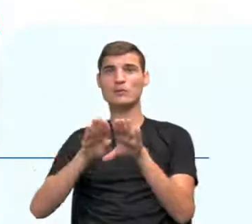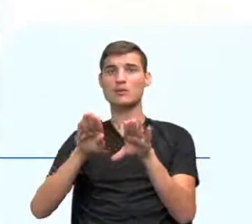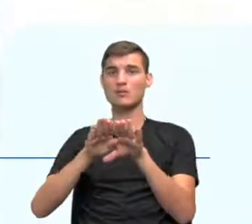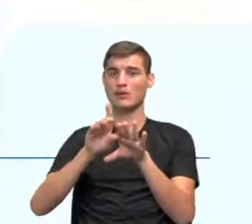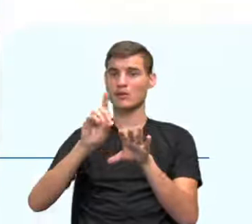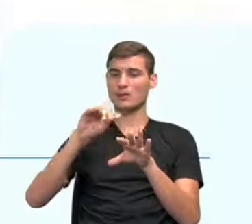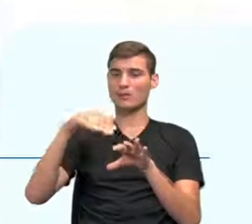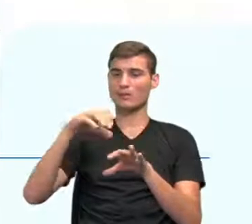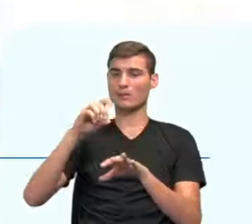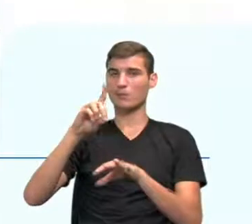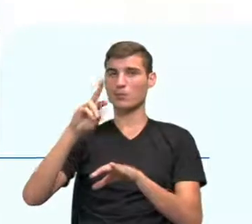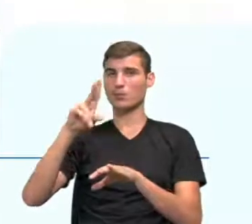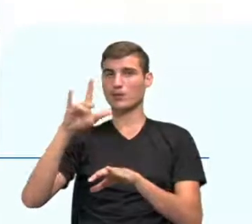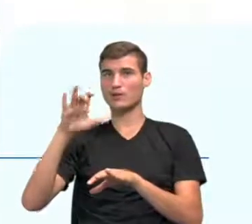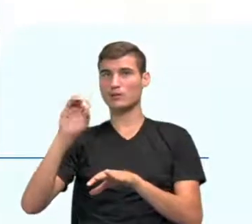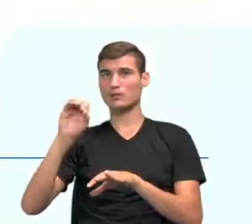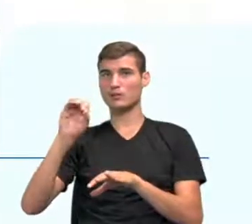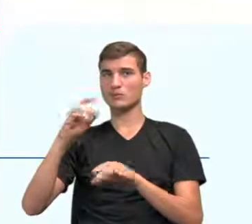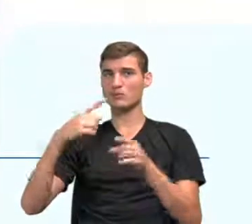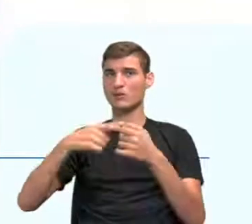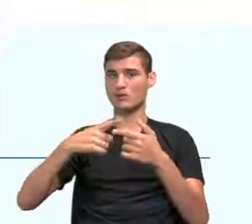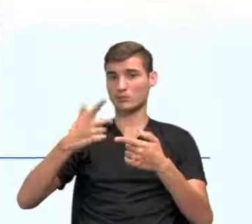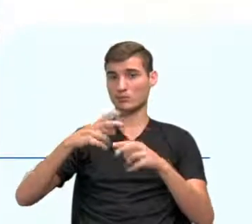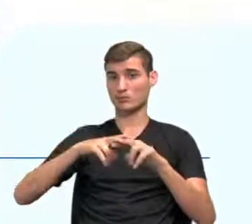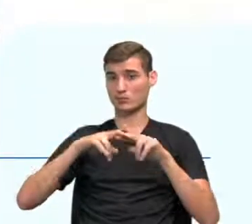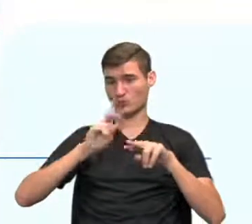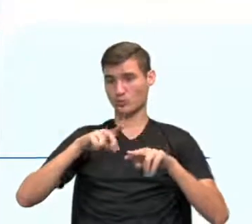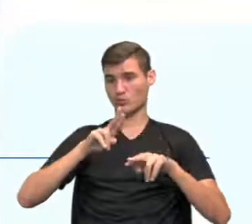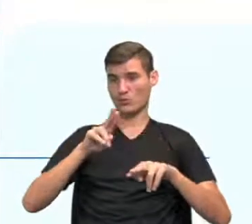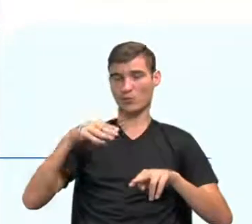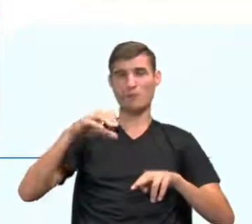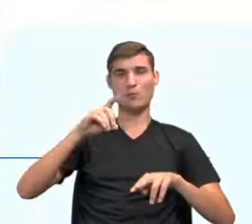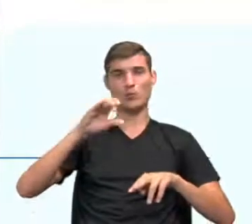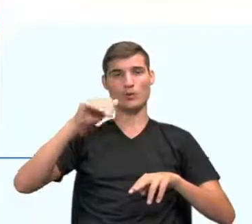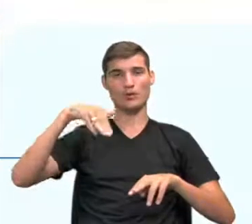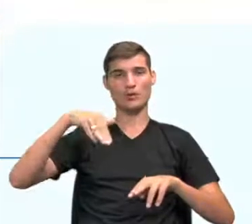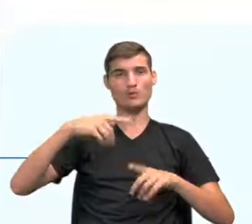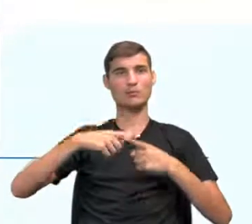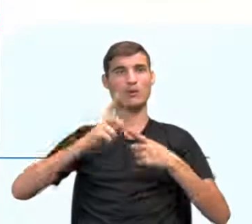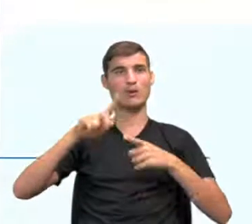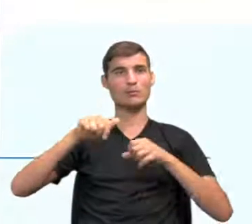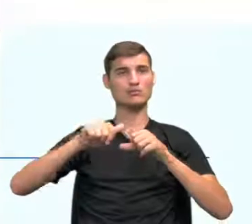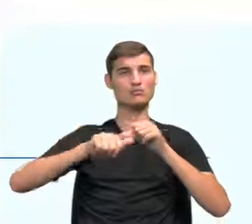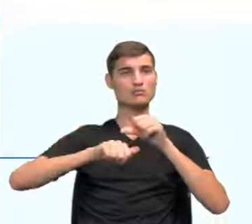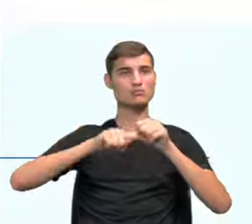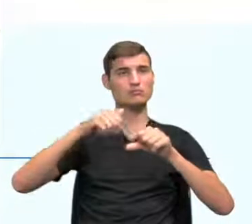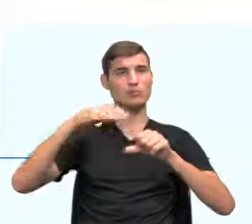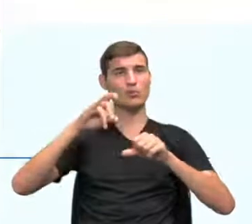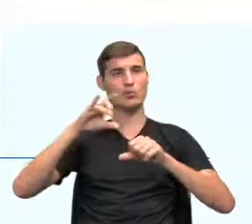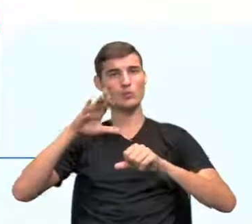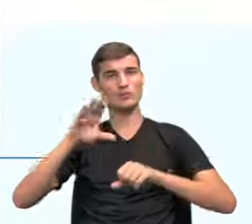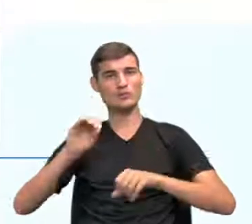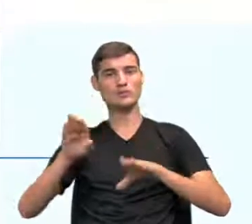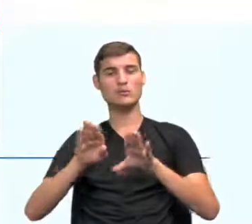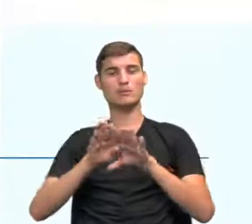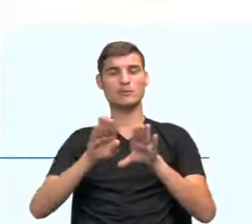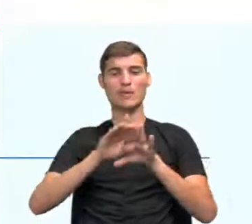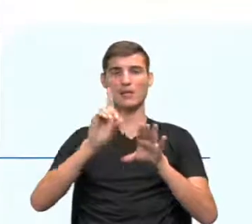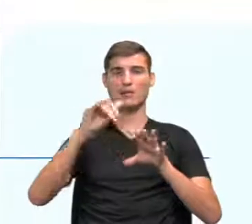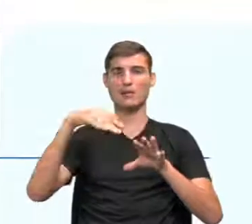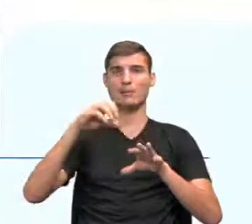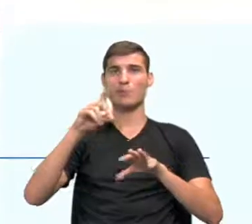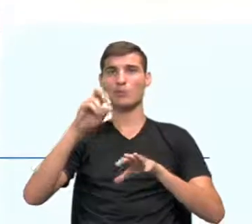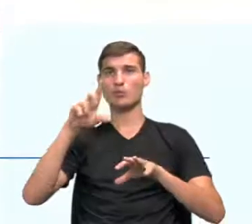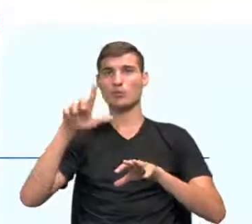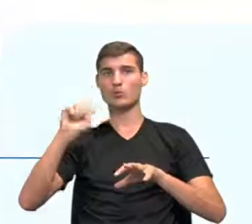modem. Às vezes você não tenha se tocado, mas é por isso sim. Porque ele modula e ele demodula. E interessante é que o